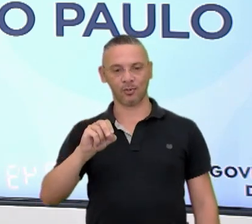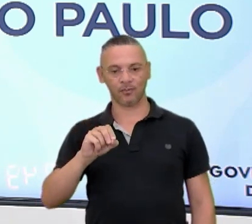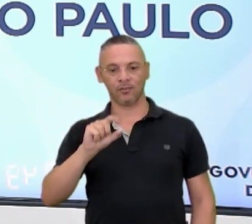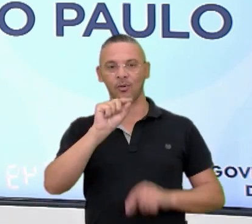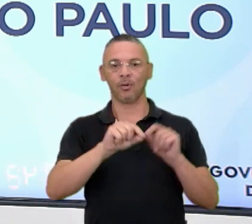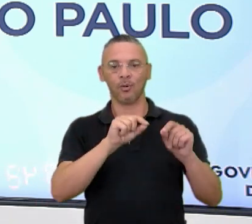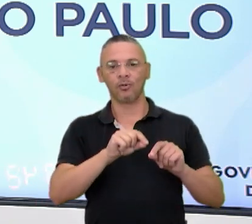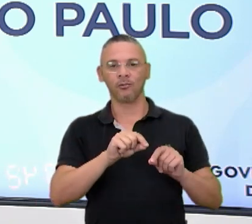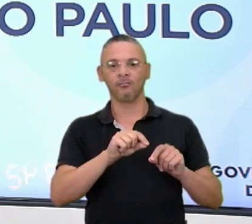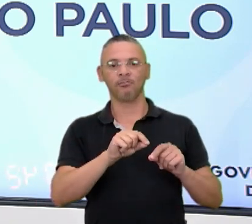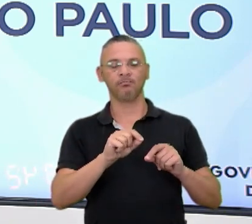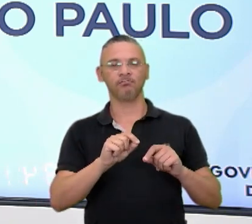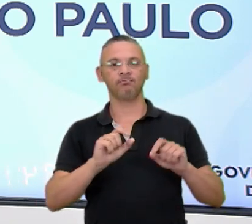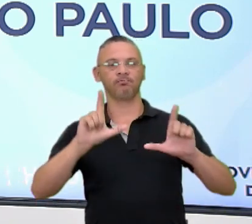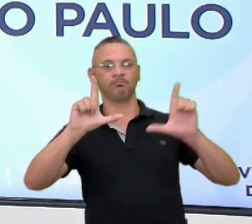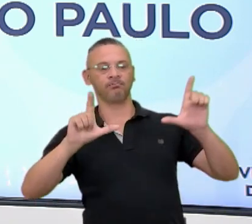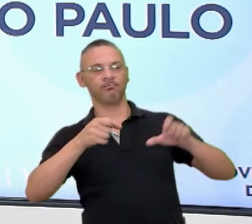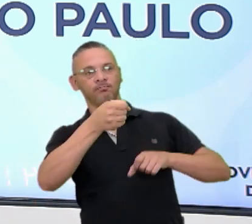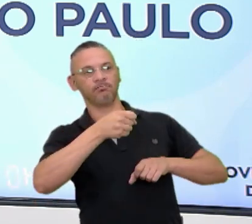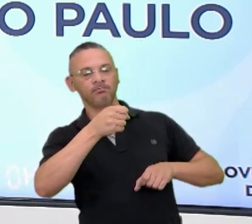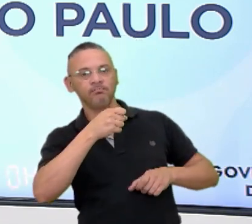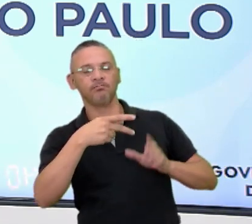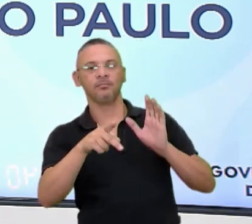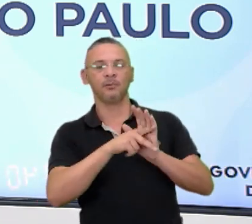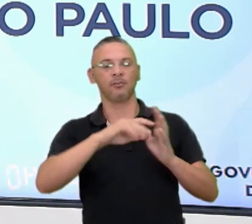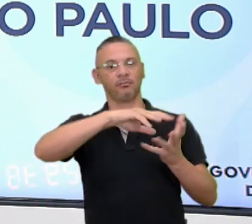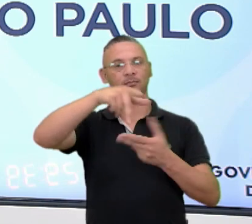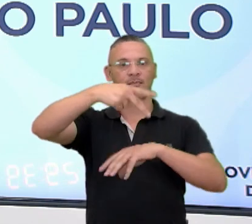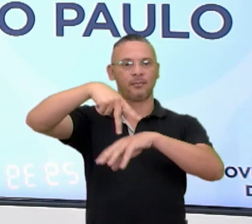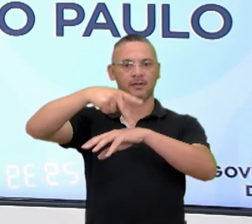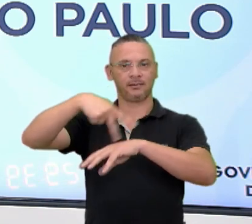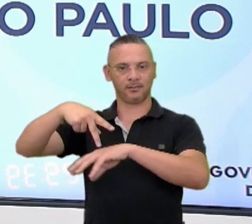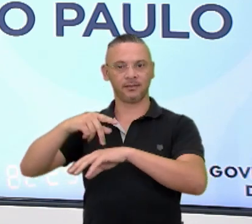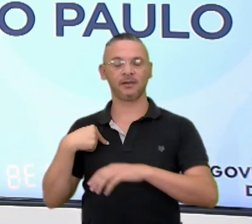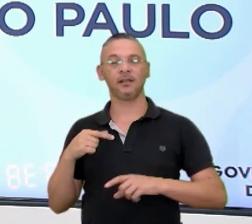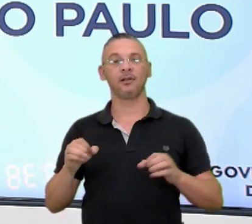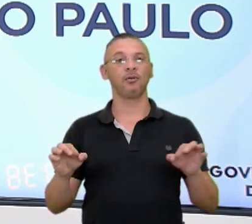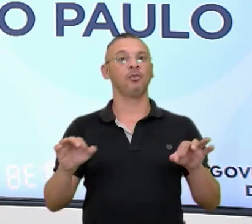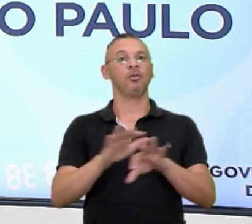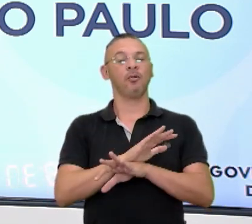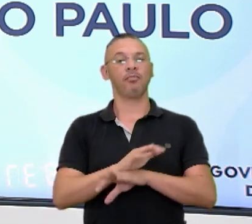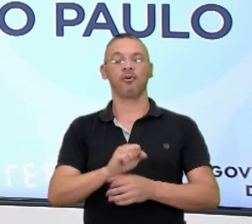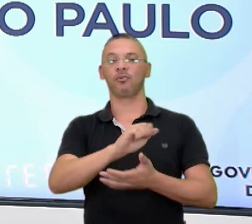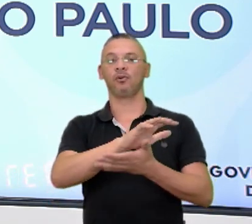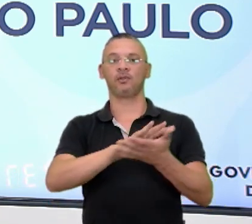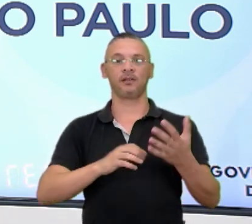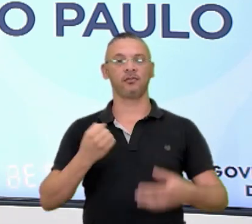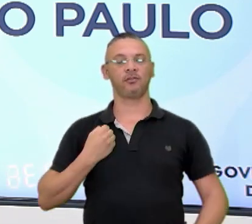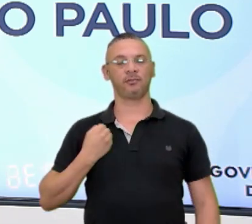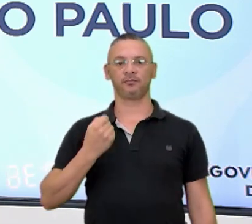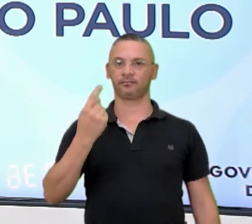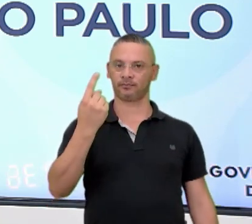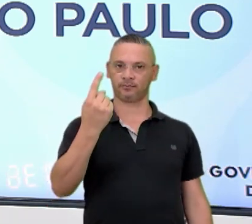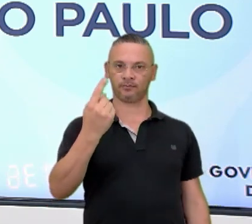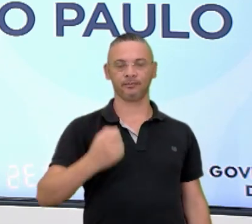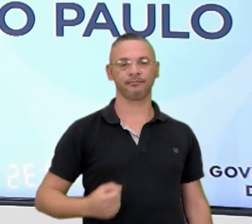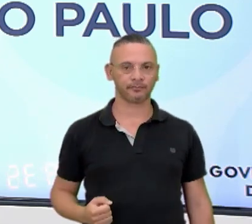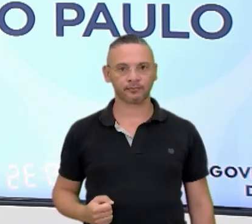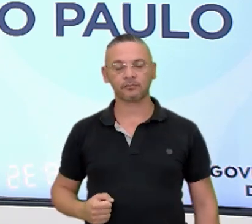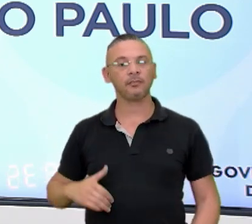Observatório da Imprensa Internacional. Estamos aqui no fechamento da atividade número 1. Então, esta é